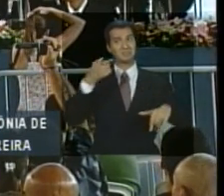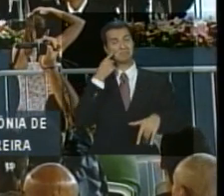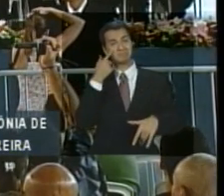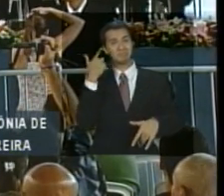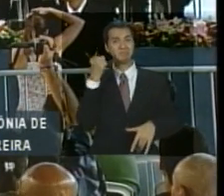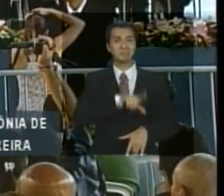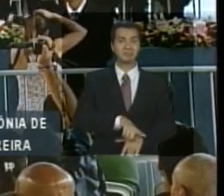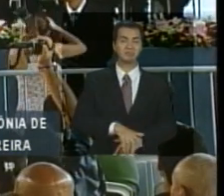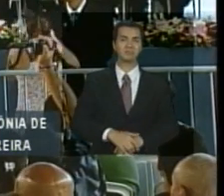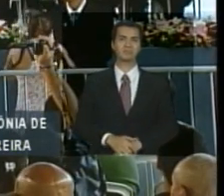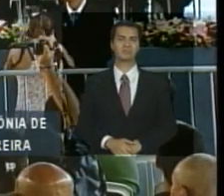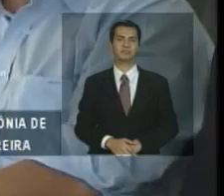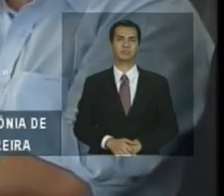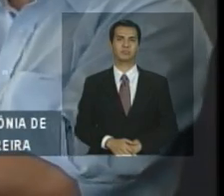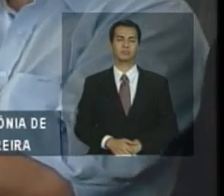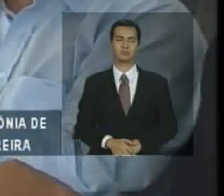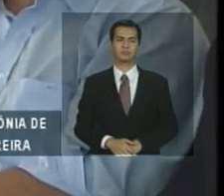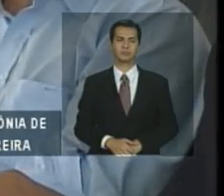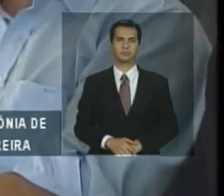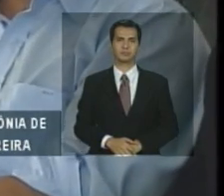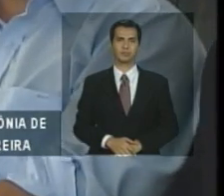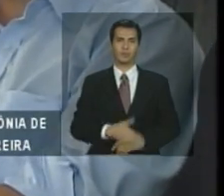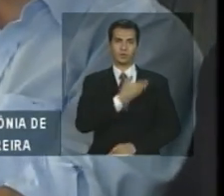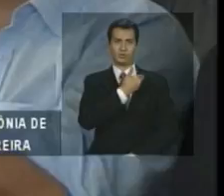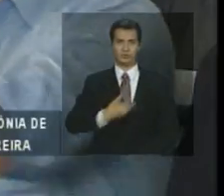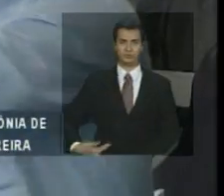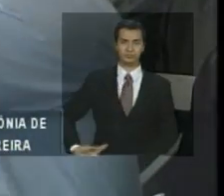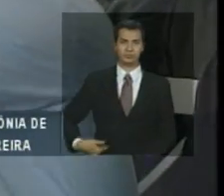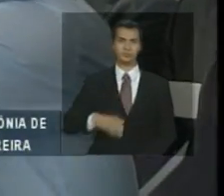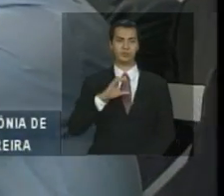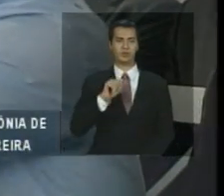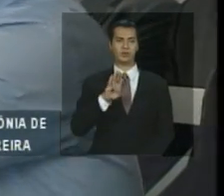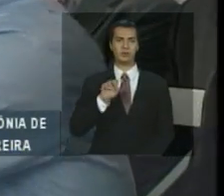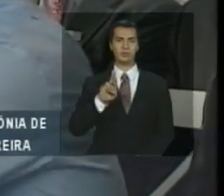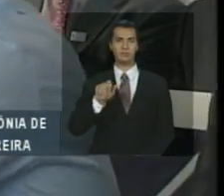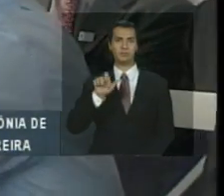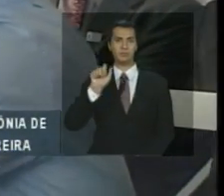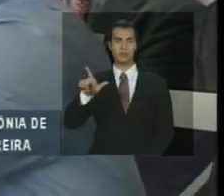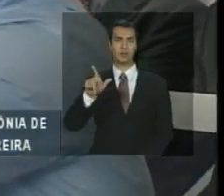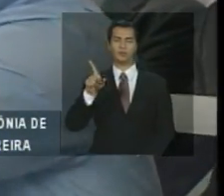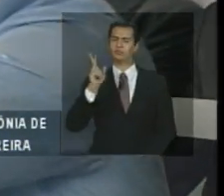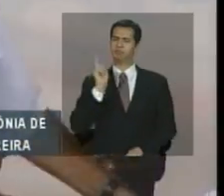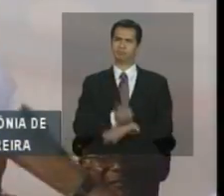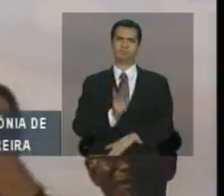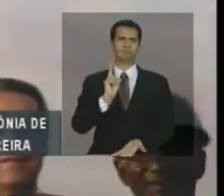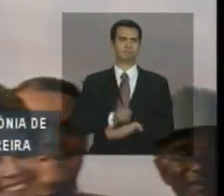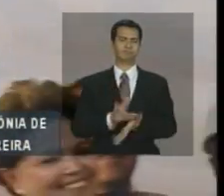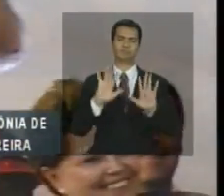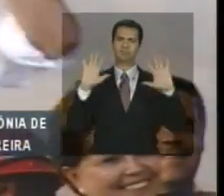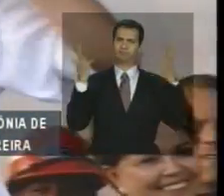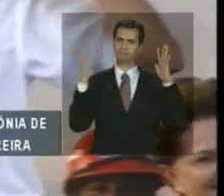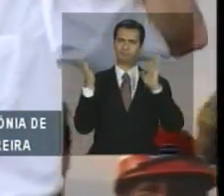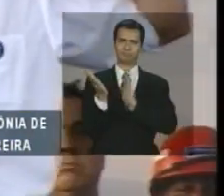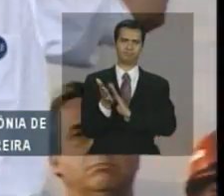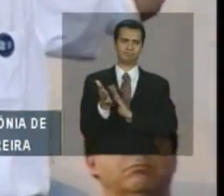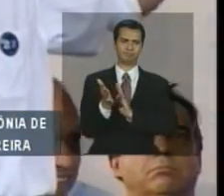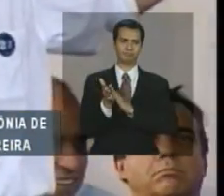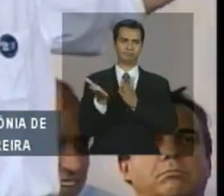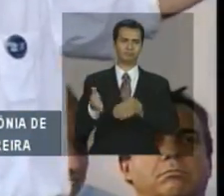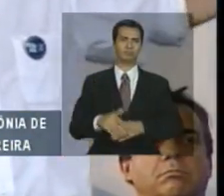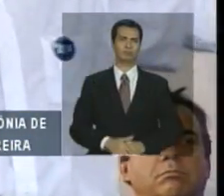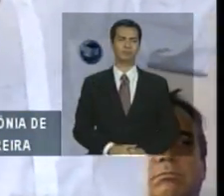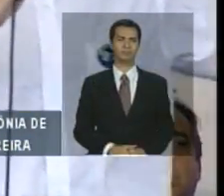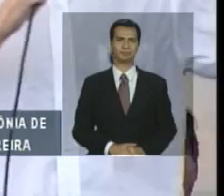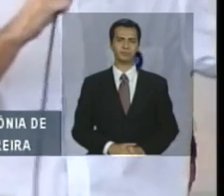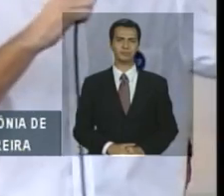ver o seguinte, com tudo que o Cabral, meu amigo Cabral, uma salva de palmas, Cabral merece palmas sempre, eternamente. Mas com tudo isso